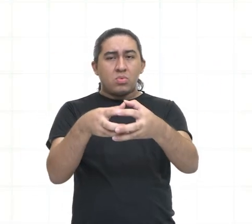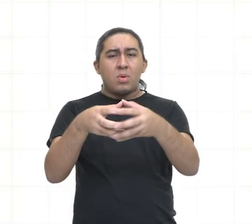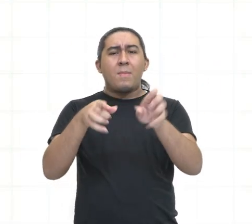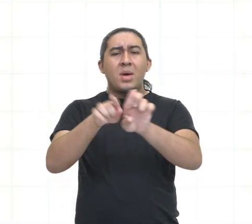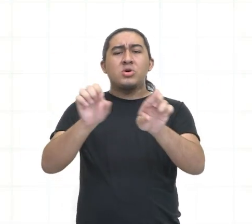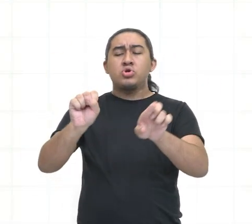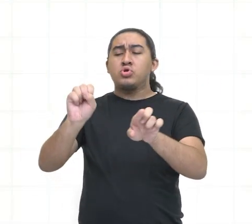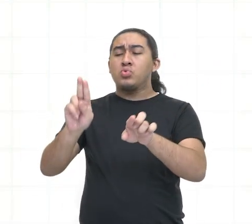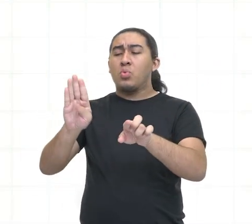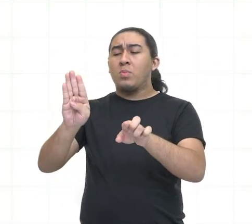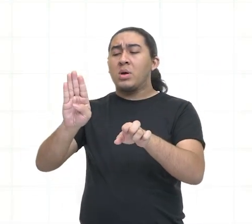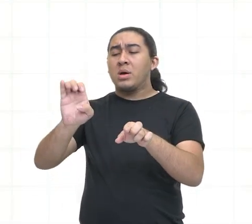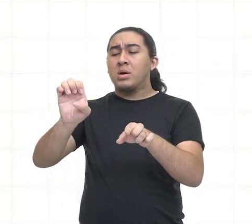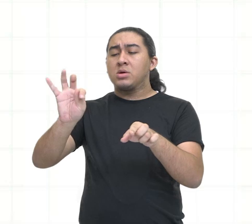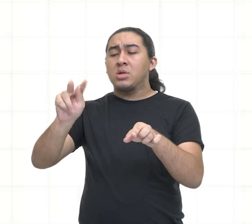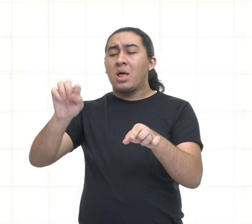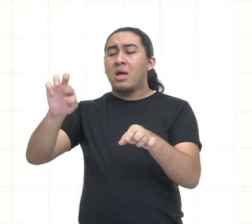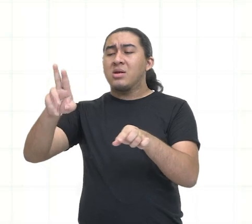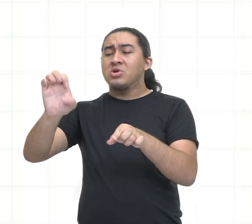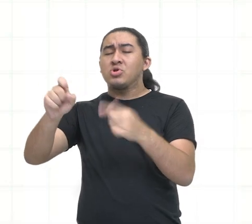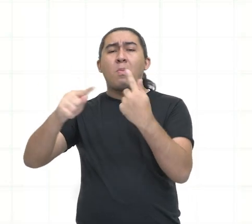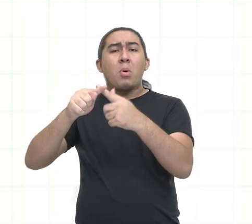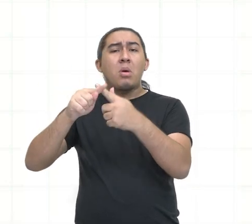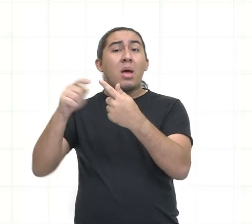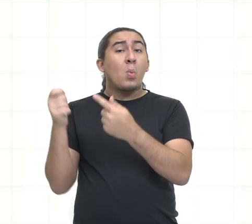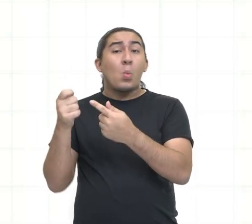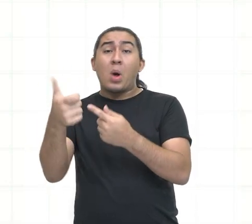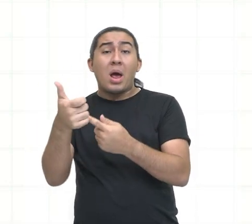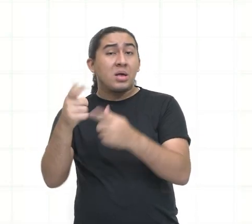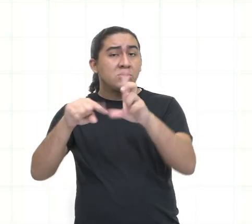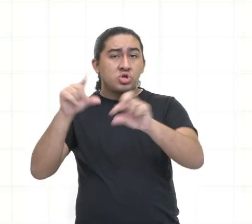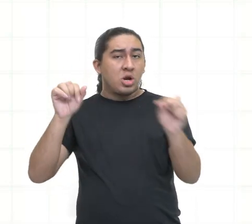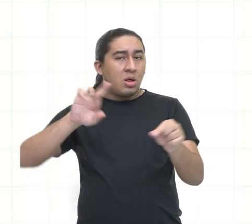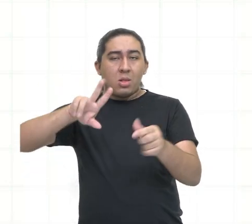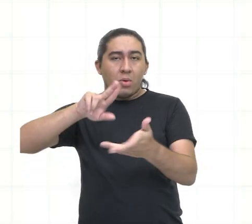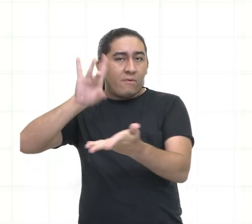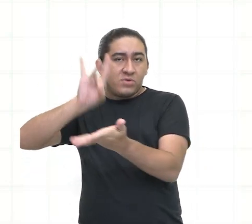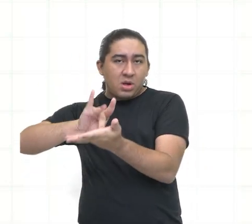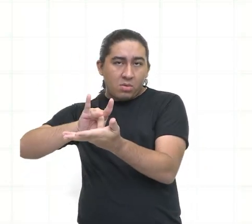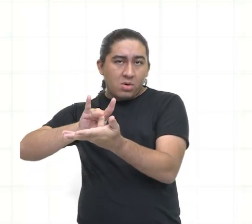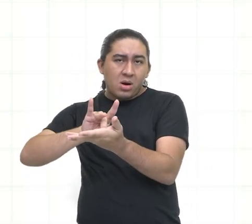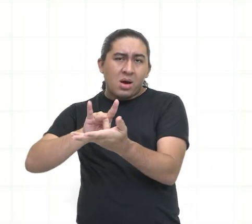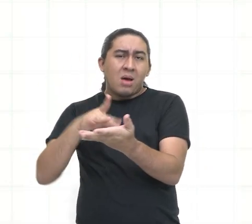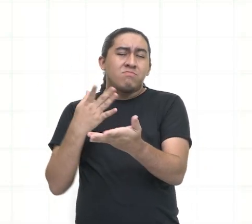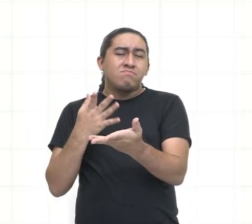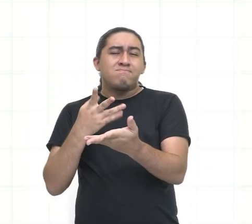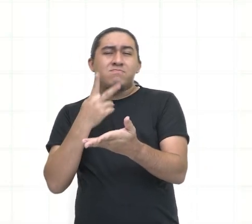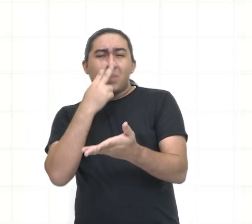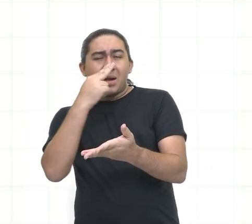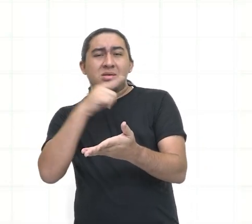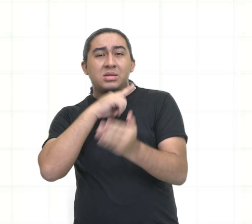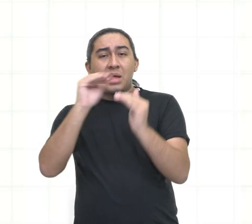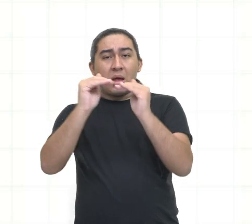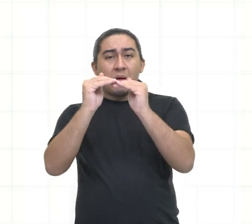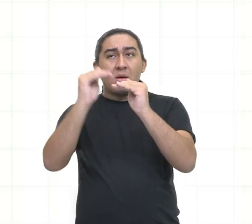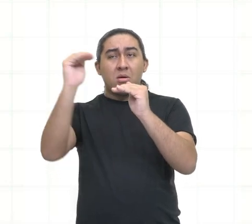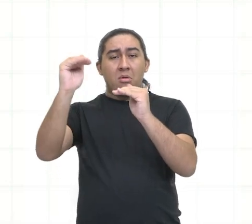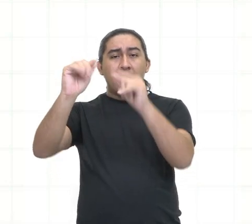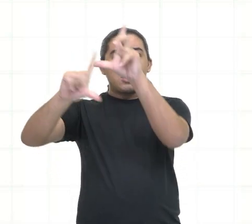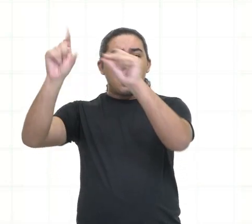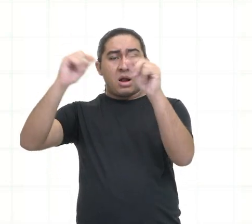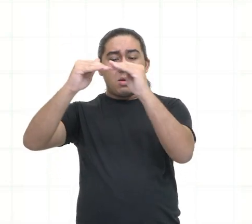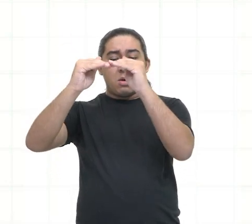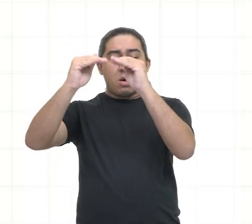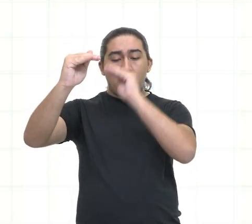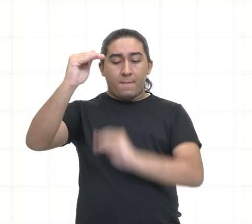Porque são quase estrelas, não são propriamente estrelas de verdade, né? É como se tivesse uma categoria abaixo de ser